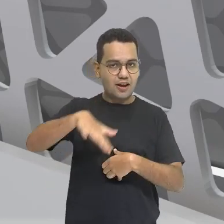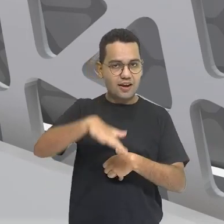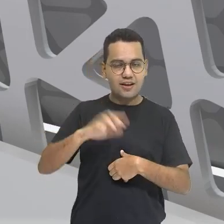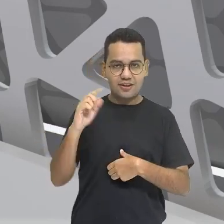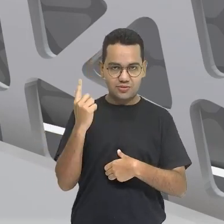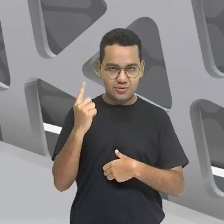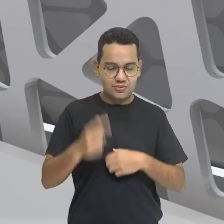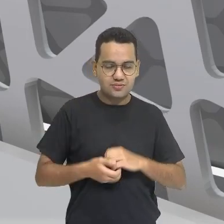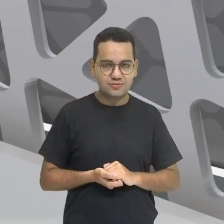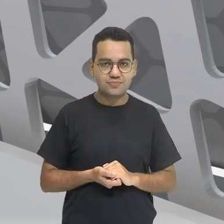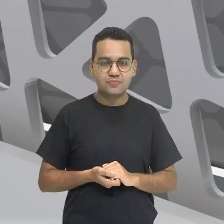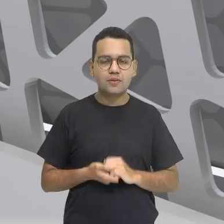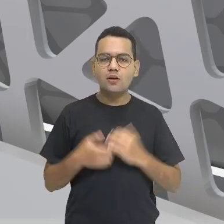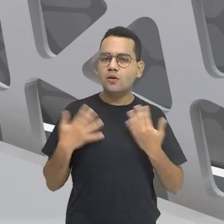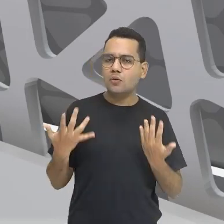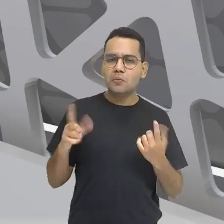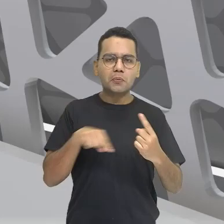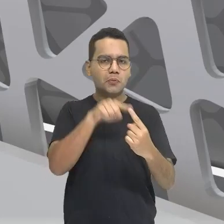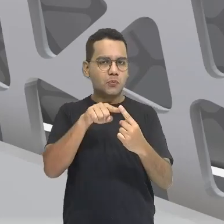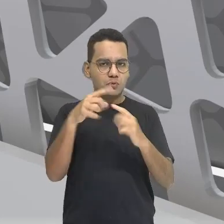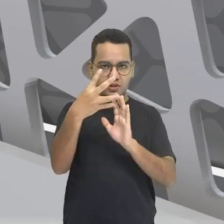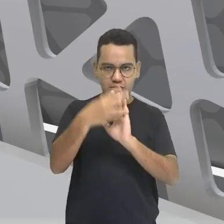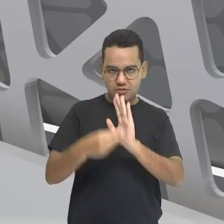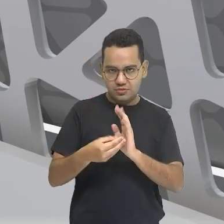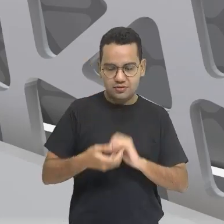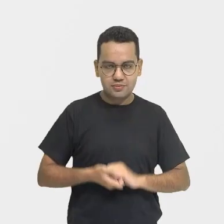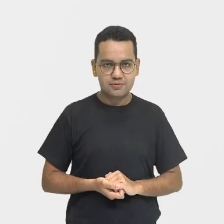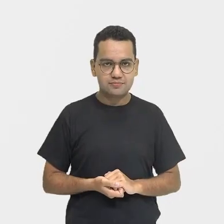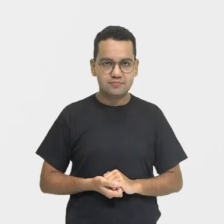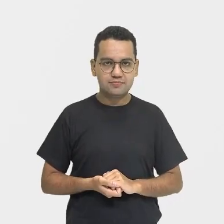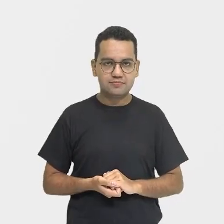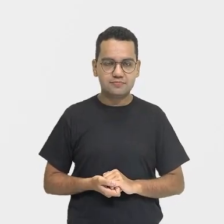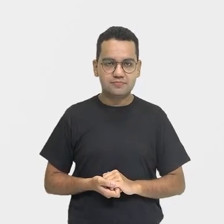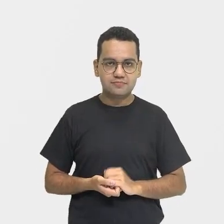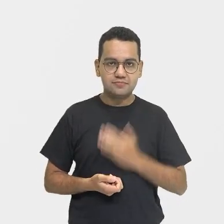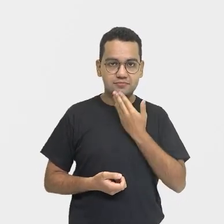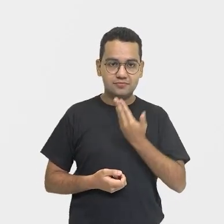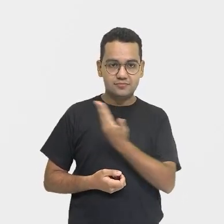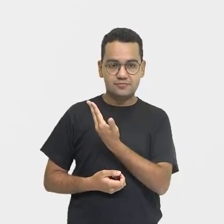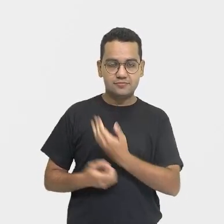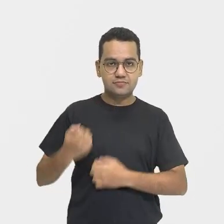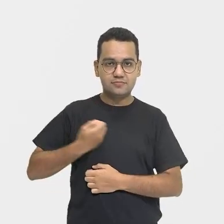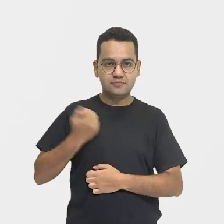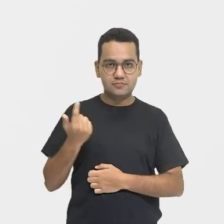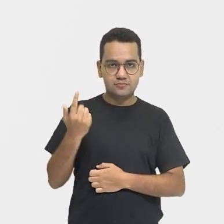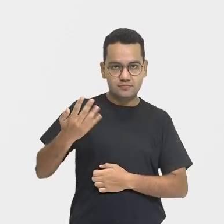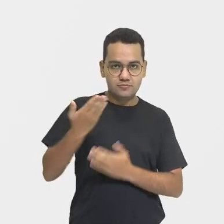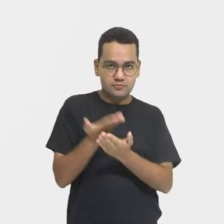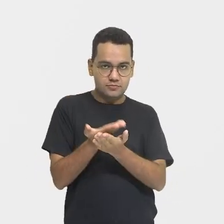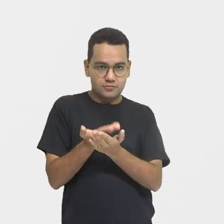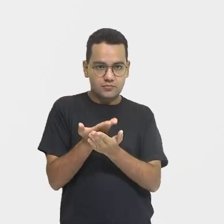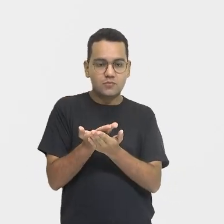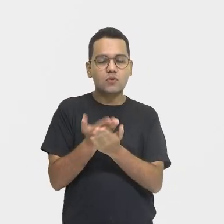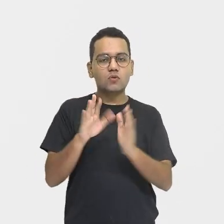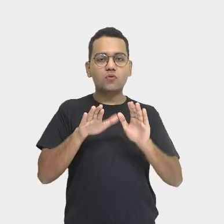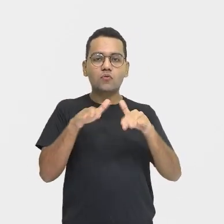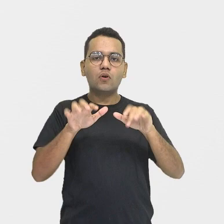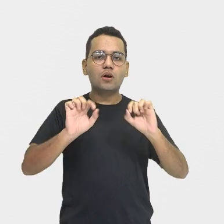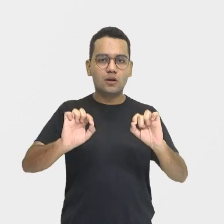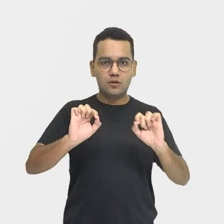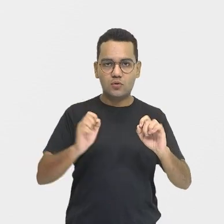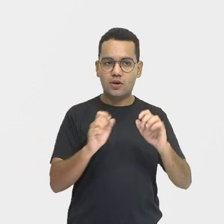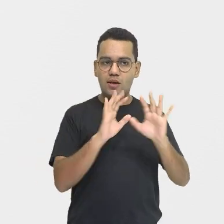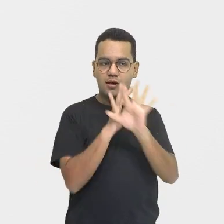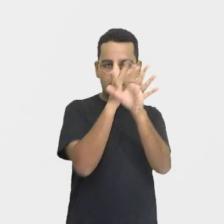de hoje. Vamos verificar o que nós temos para a nossa aula. Esta é a aula de número 23, onde nós iremos tratar da